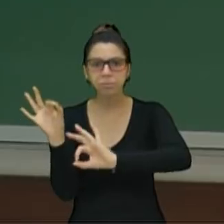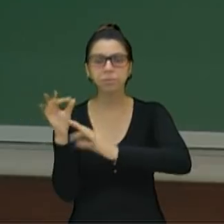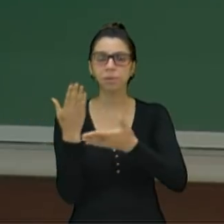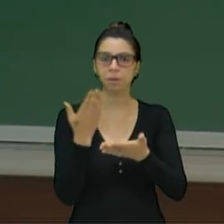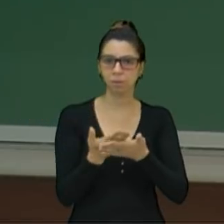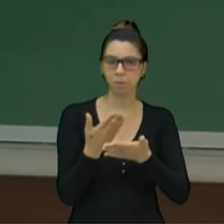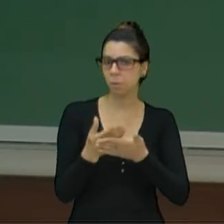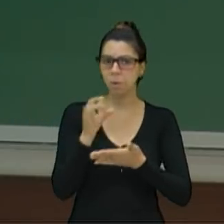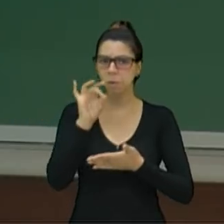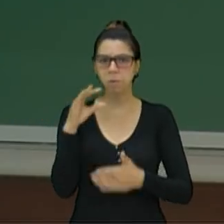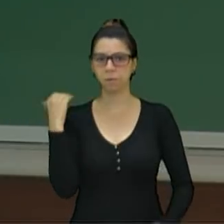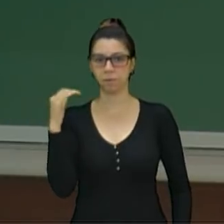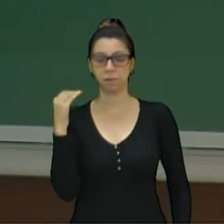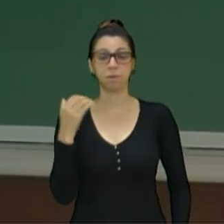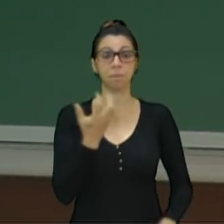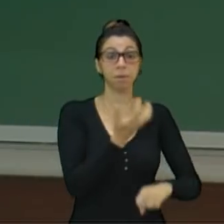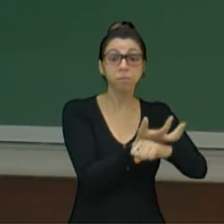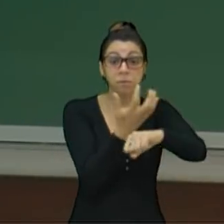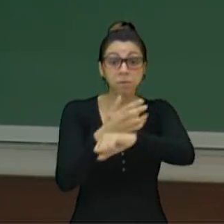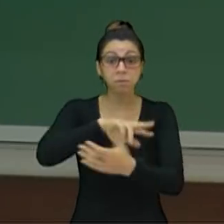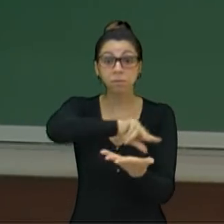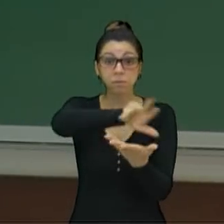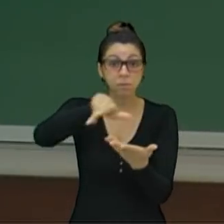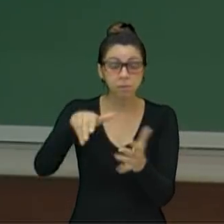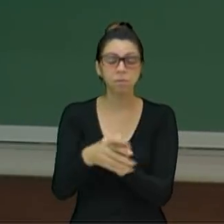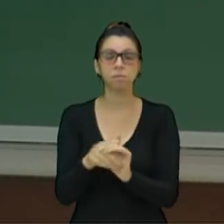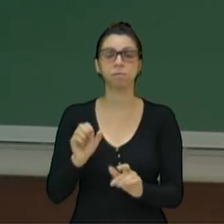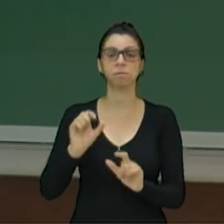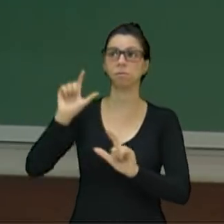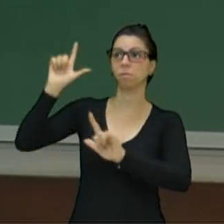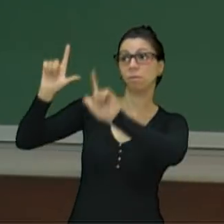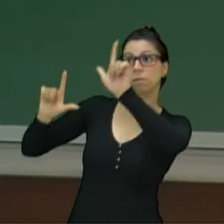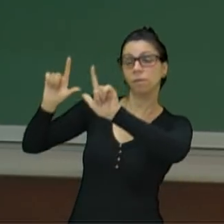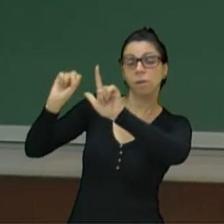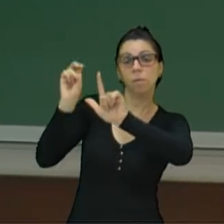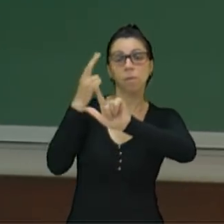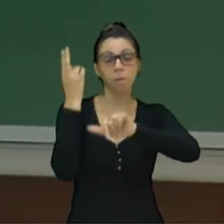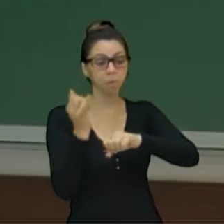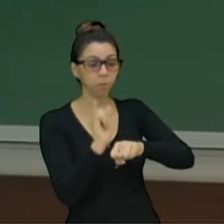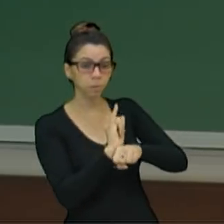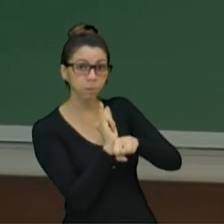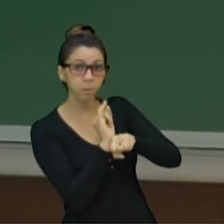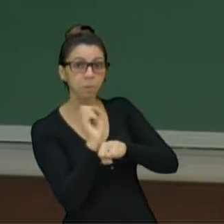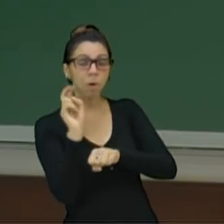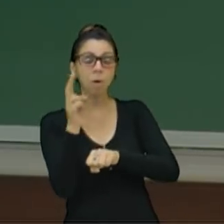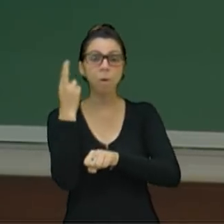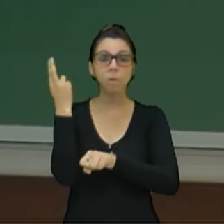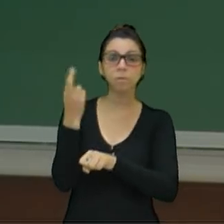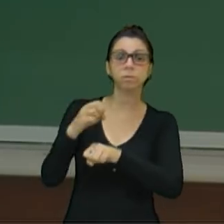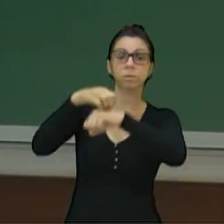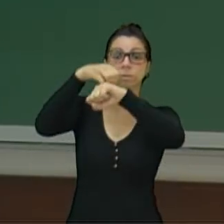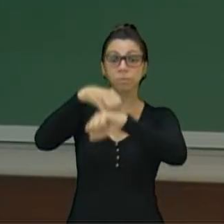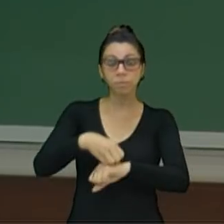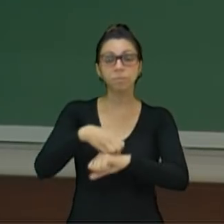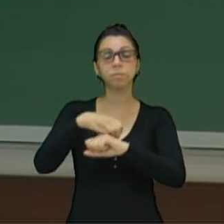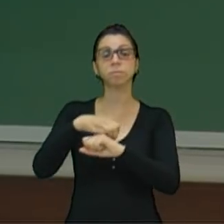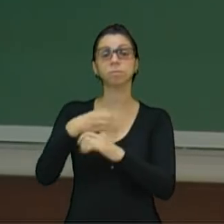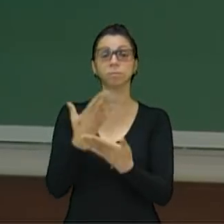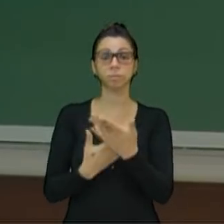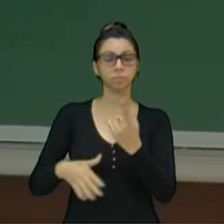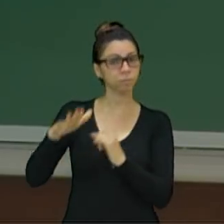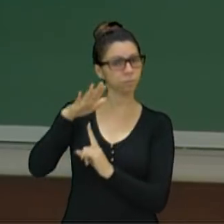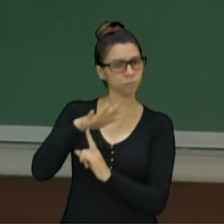as disciplinas na televisão, ou no YouTube, ou no aplicativo Aula Paraná, independente de onde você esteja